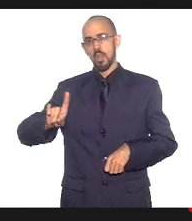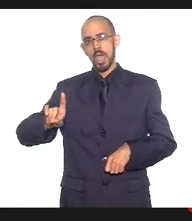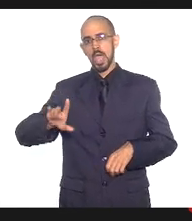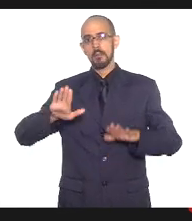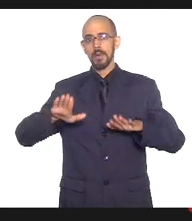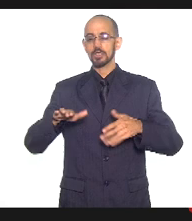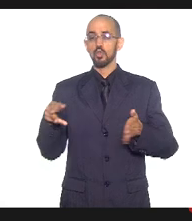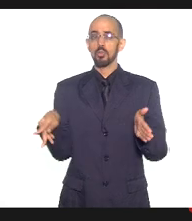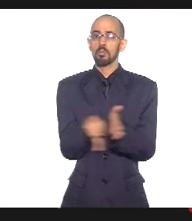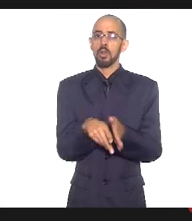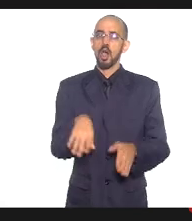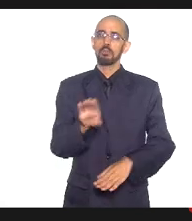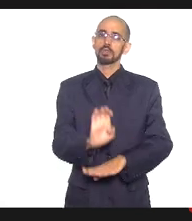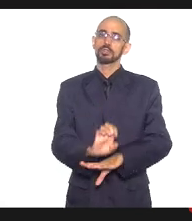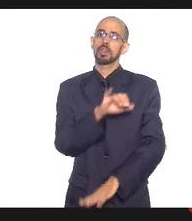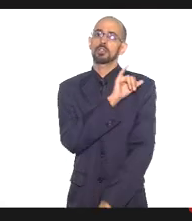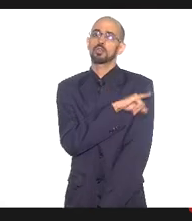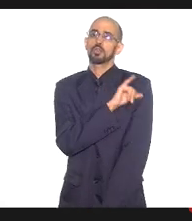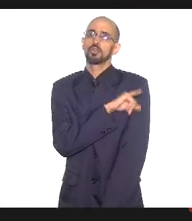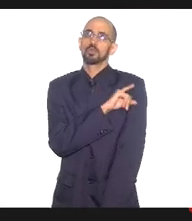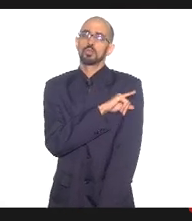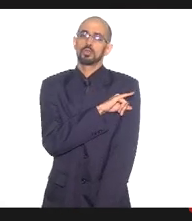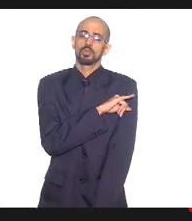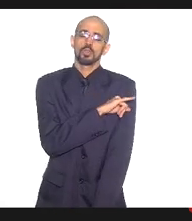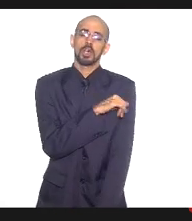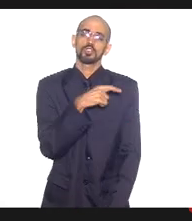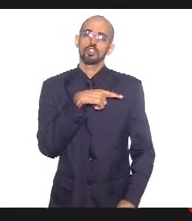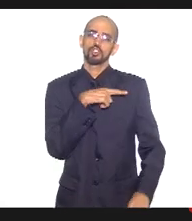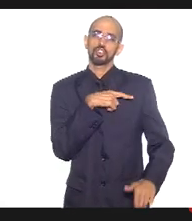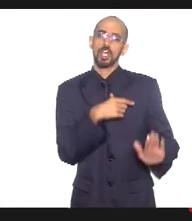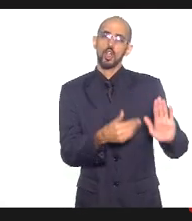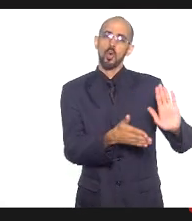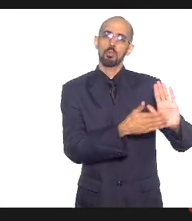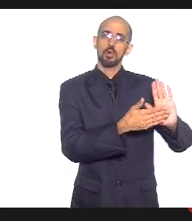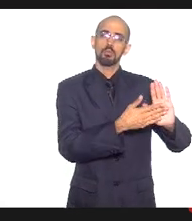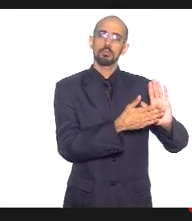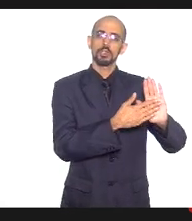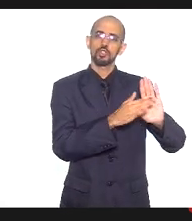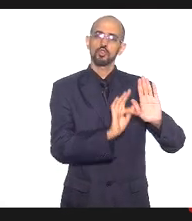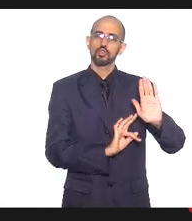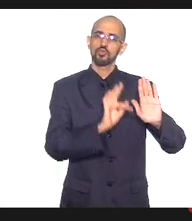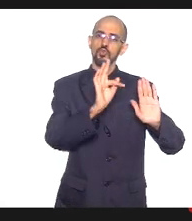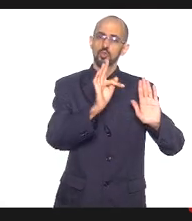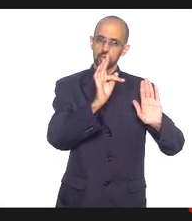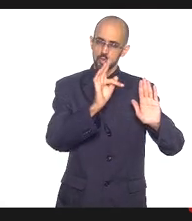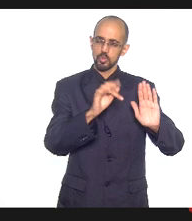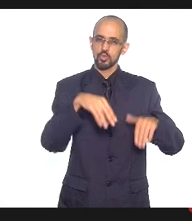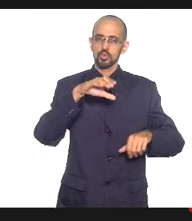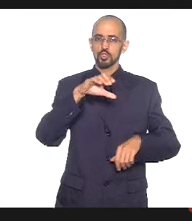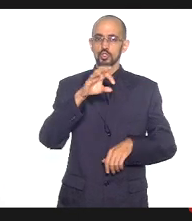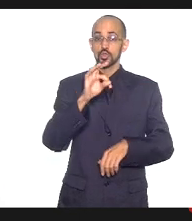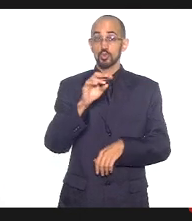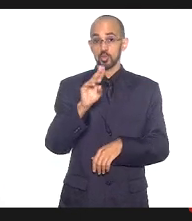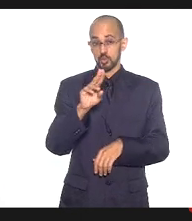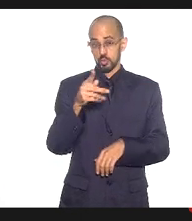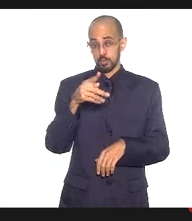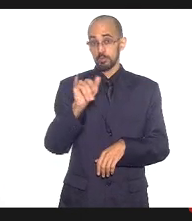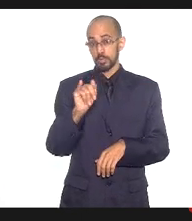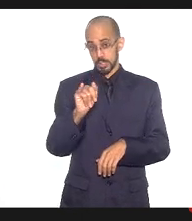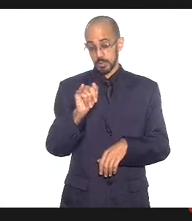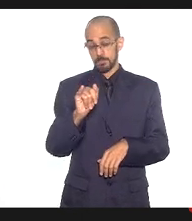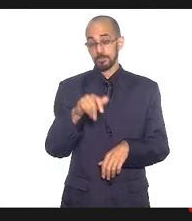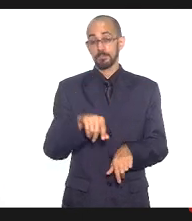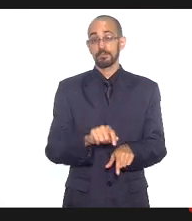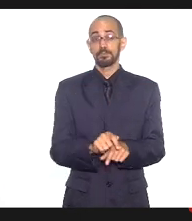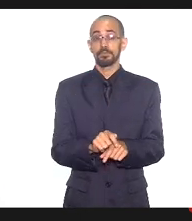próprio estado do Rio de Janeiro. Existem altos compromissos de investimento de longo prazo no campo de Tupi, já bem endereçado